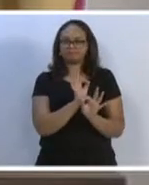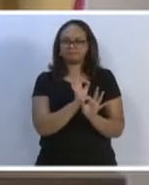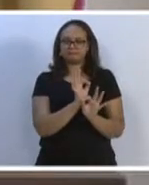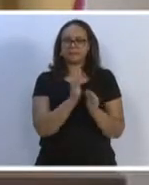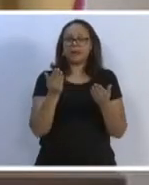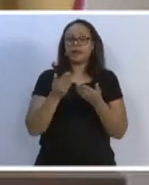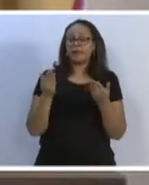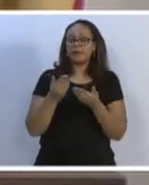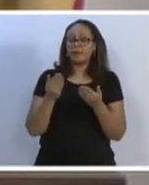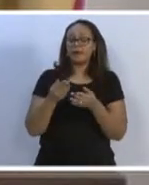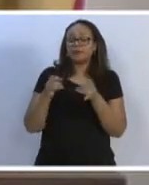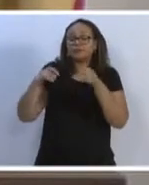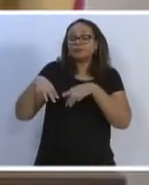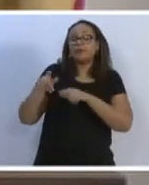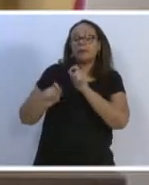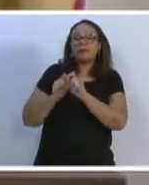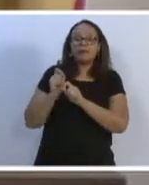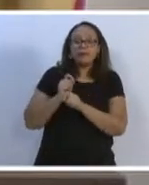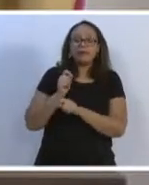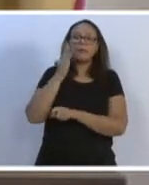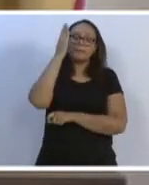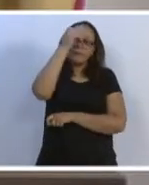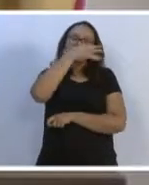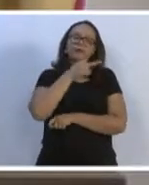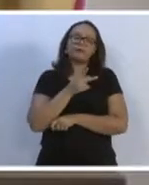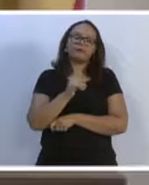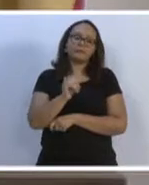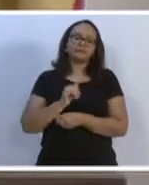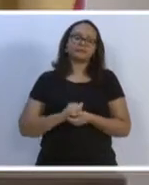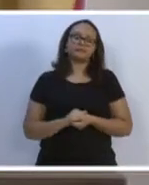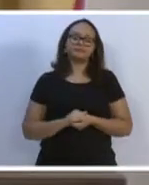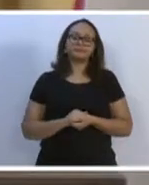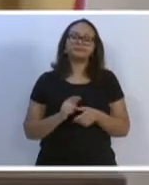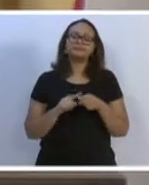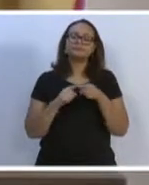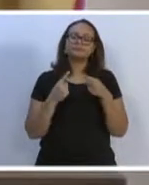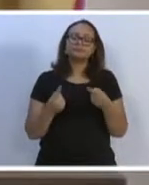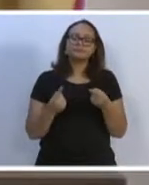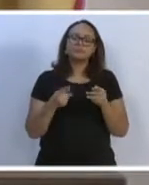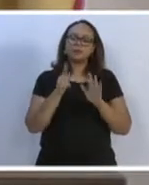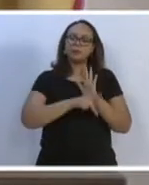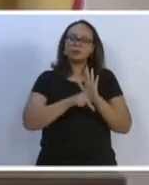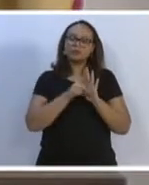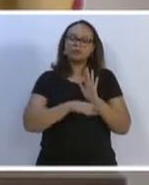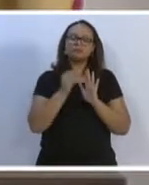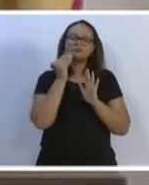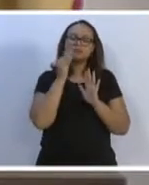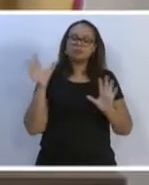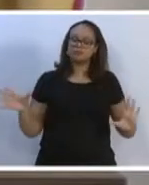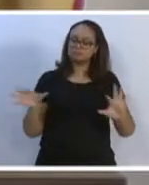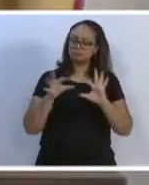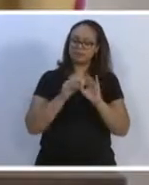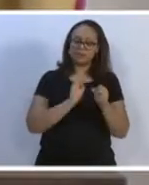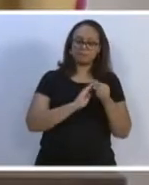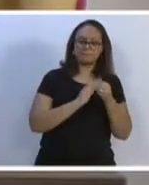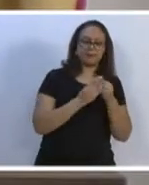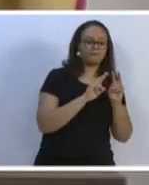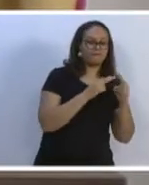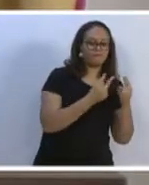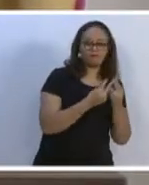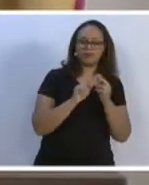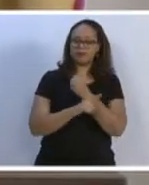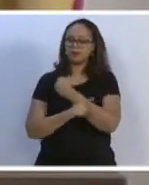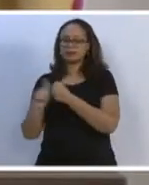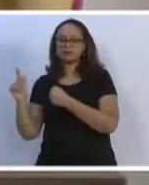Então sobrou o Mário agora. Queremos ver o que será feito, pois sequer projetos para tal ligação Velha Garcia foram feitos. Se era ali na rua João Pessoa ligando